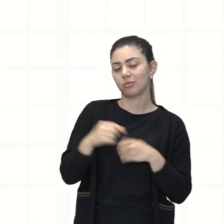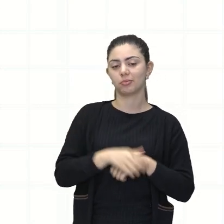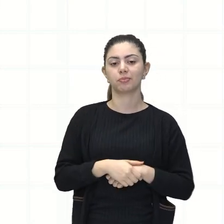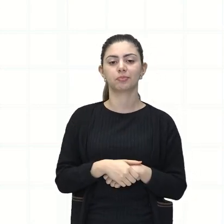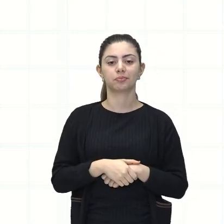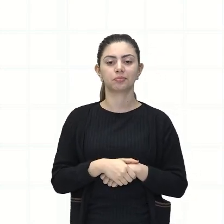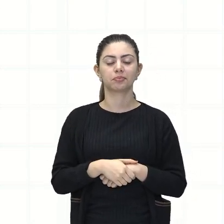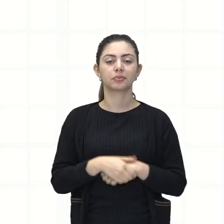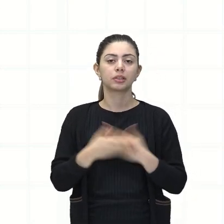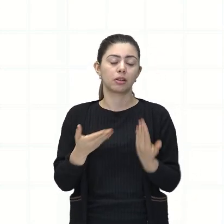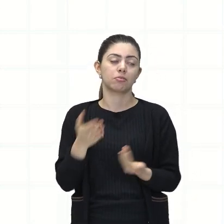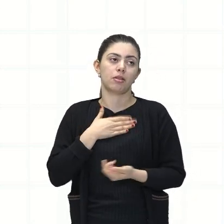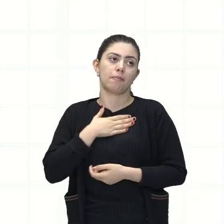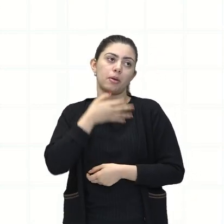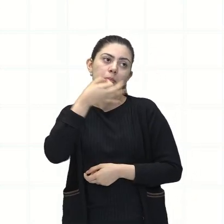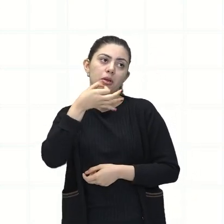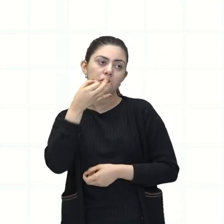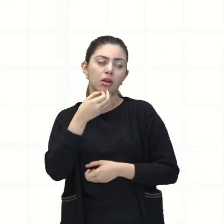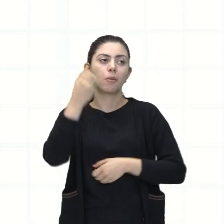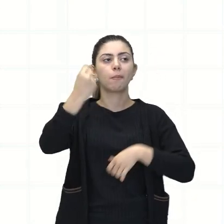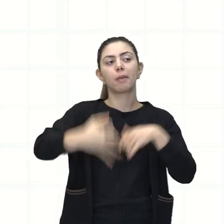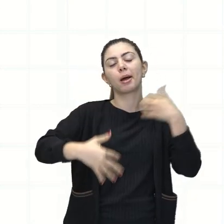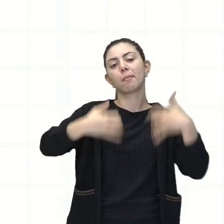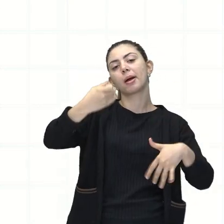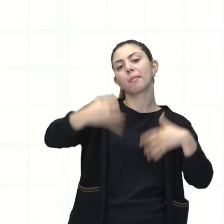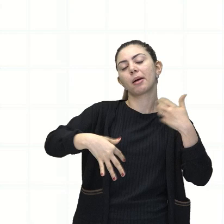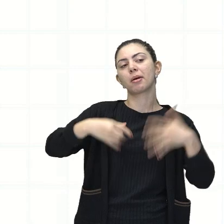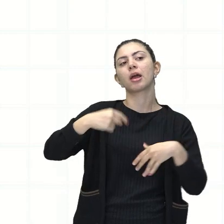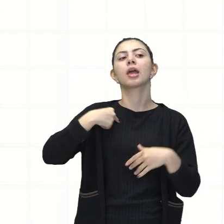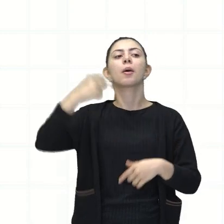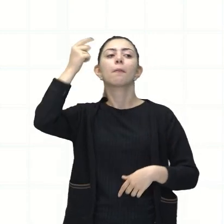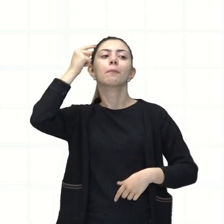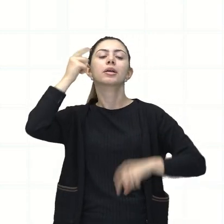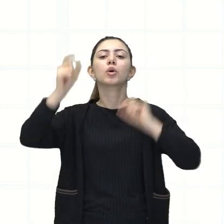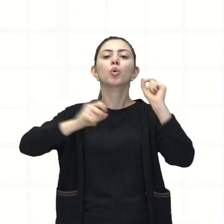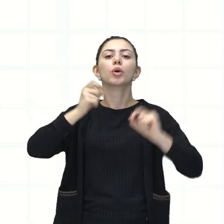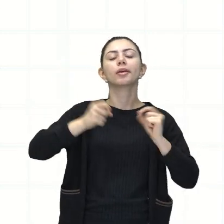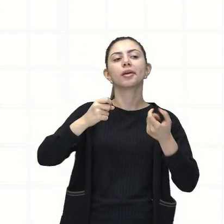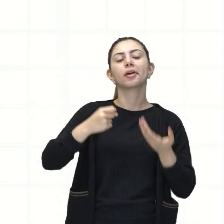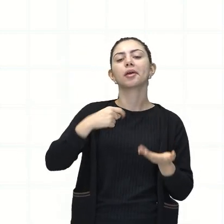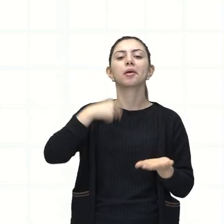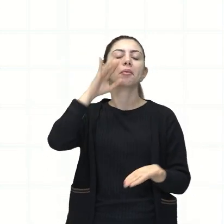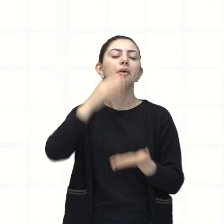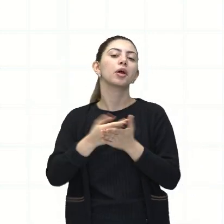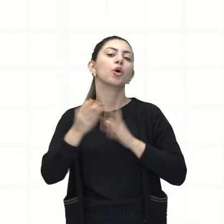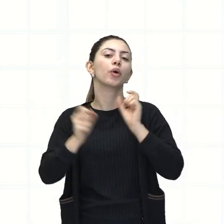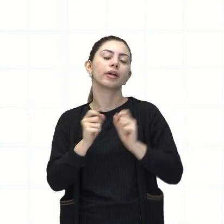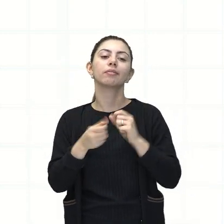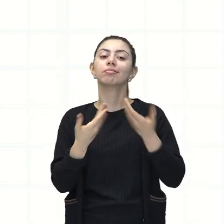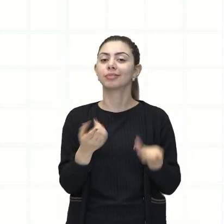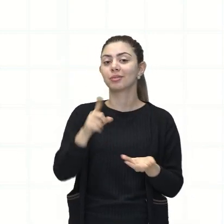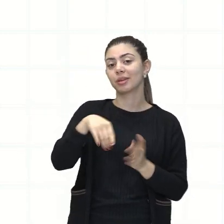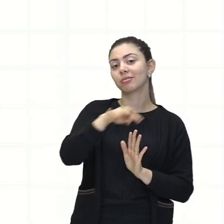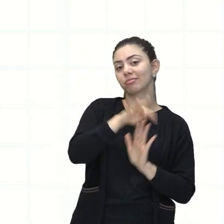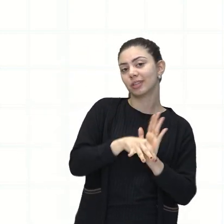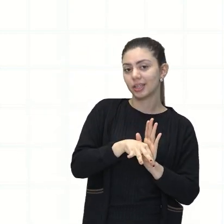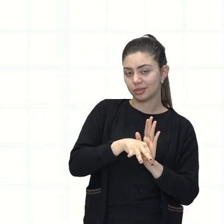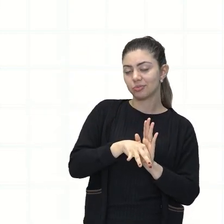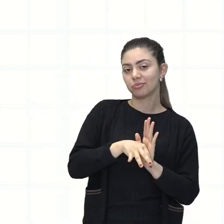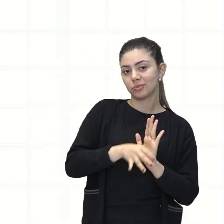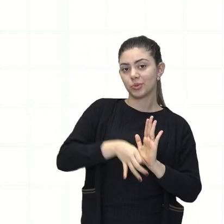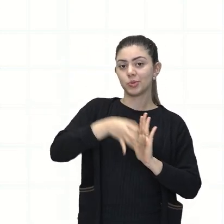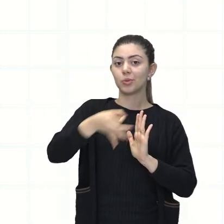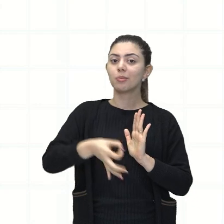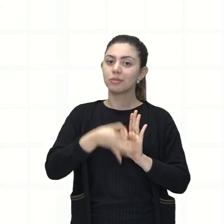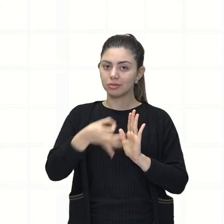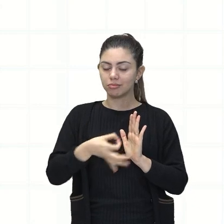minha opinião, por isso, eu acredito que... Então, é um texto de opinião. Então, dentro